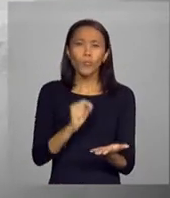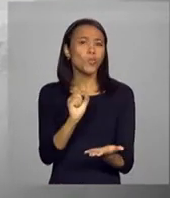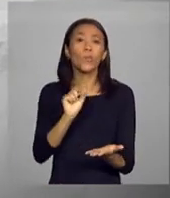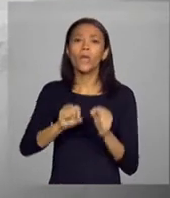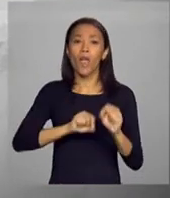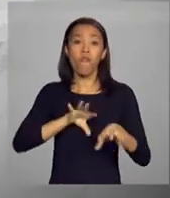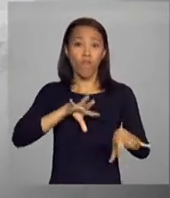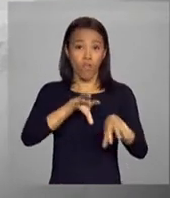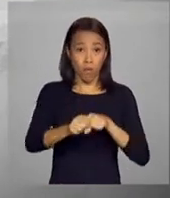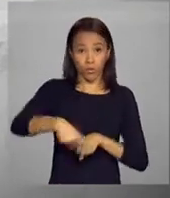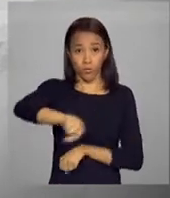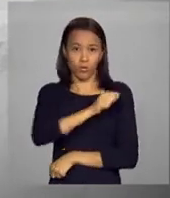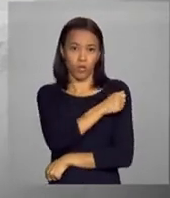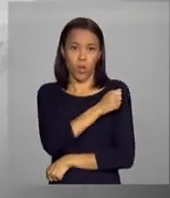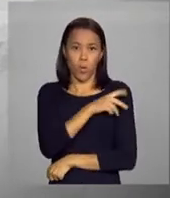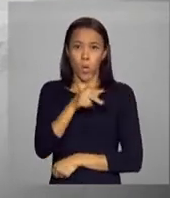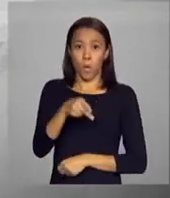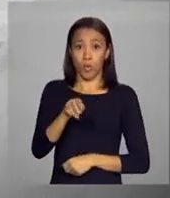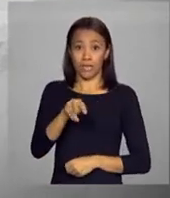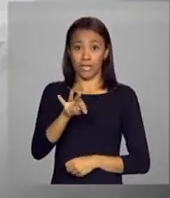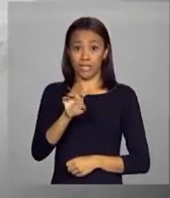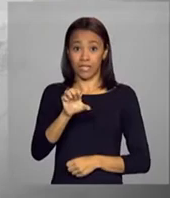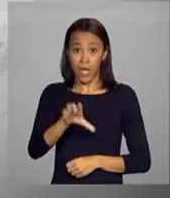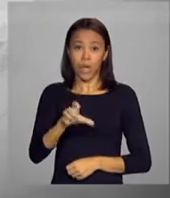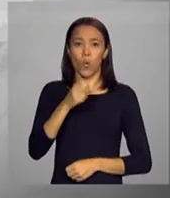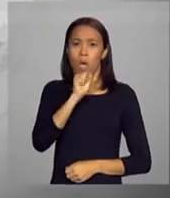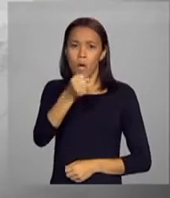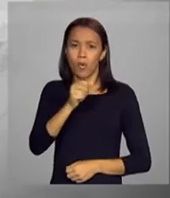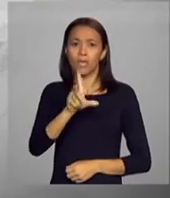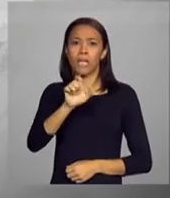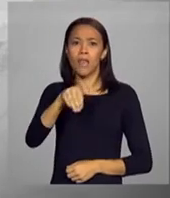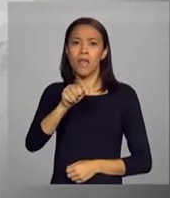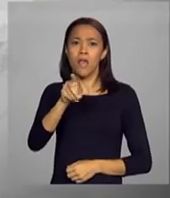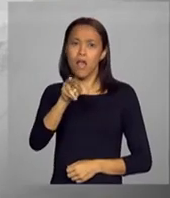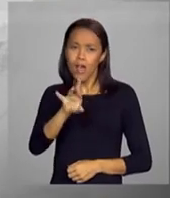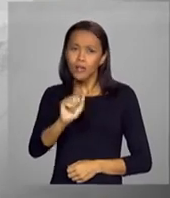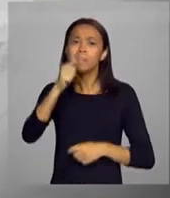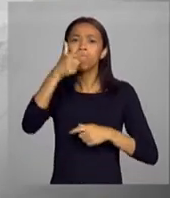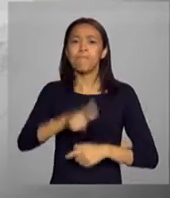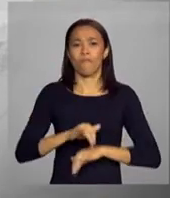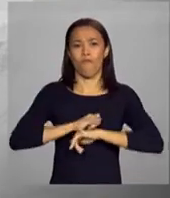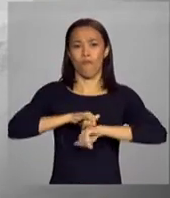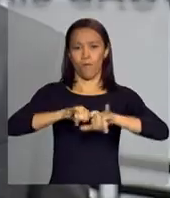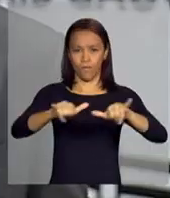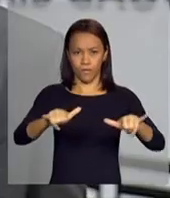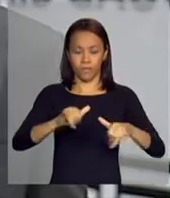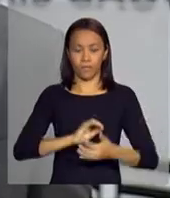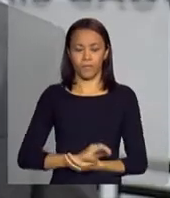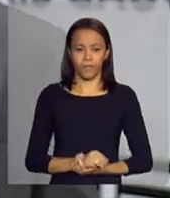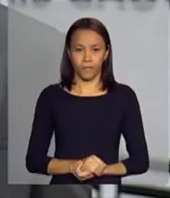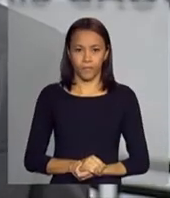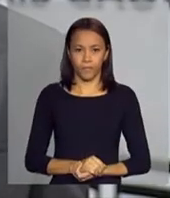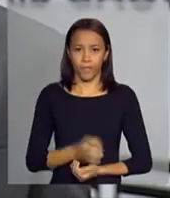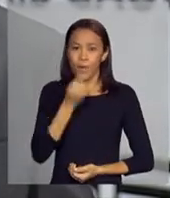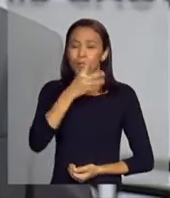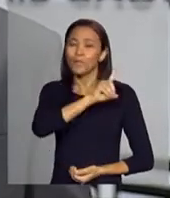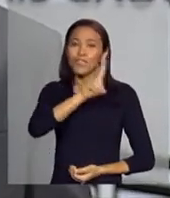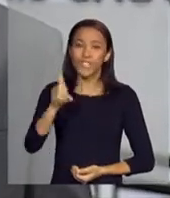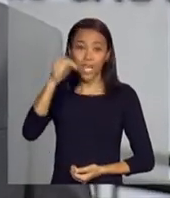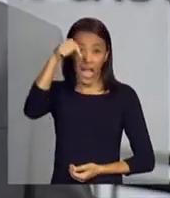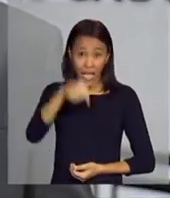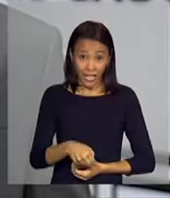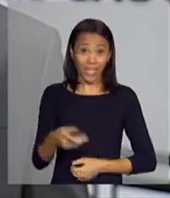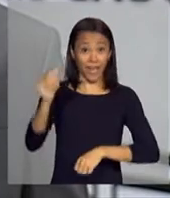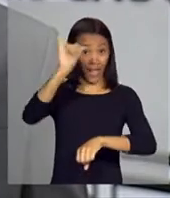é a formatura de alunos do Pronatec o repórter Leandro Alarcon tem as informações Bom dia aqui na